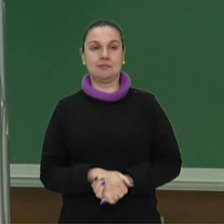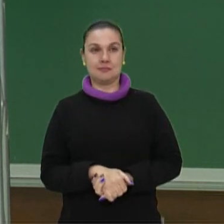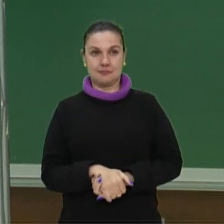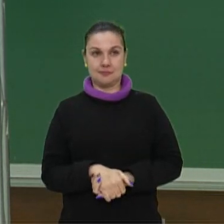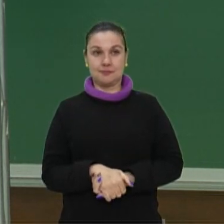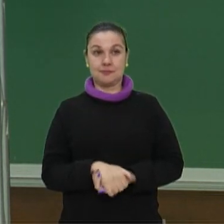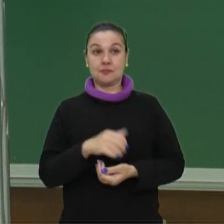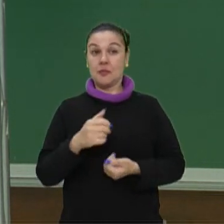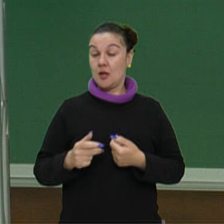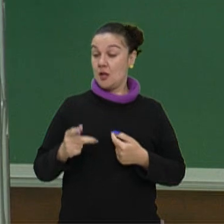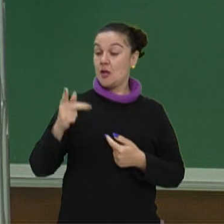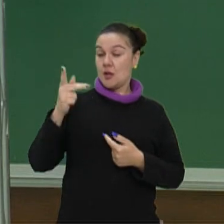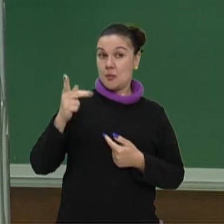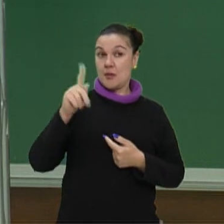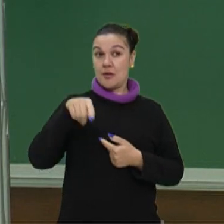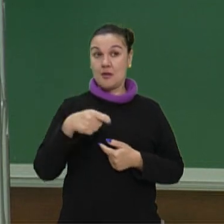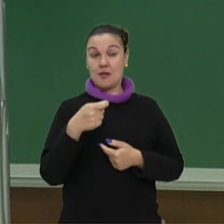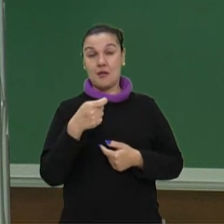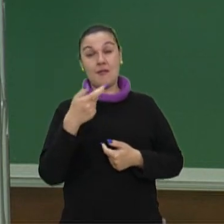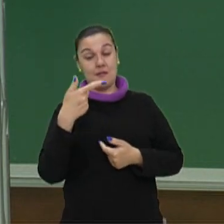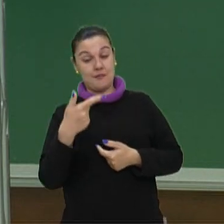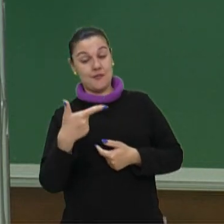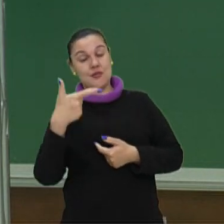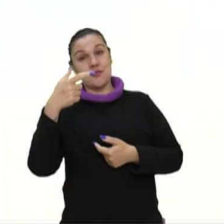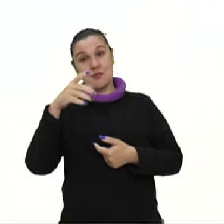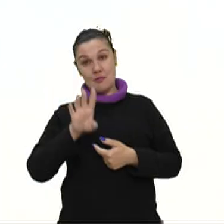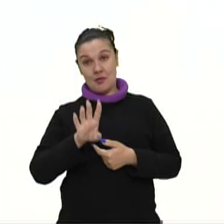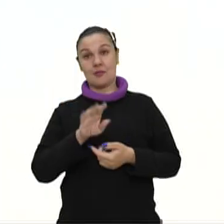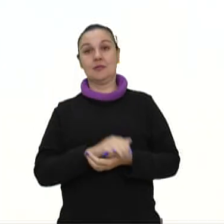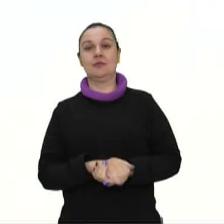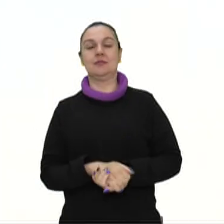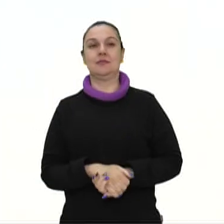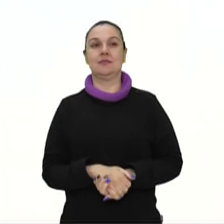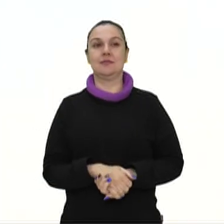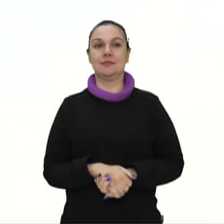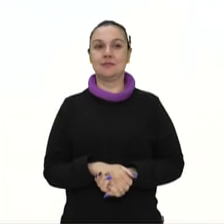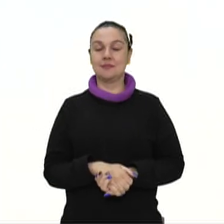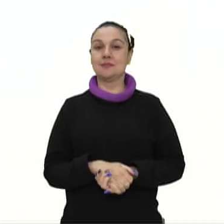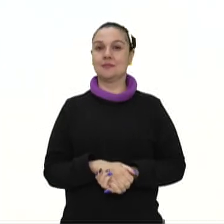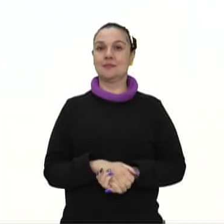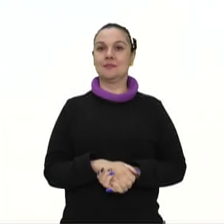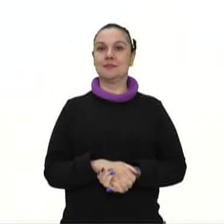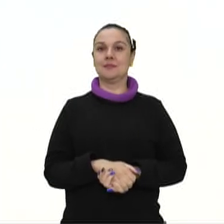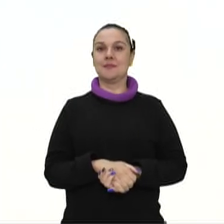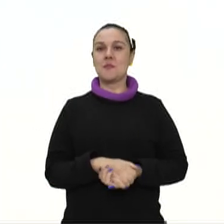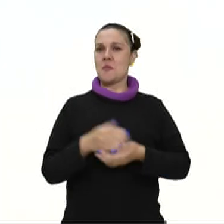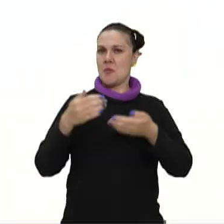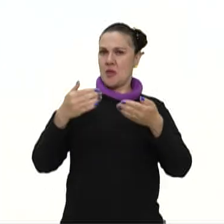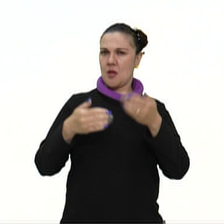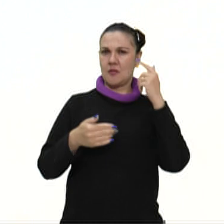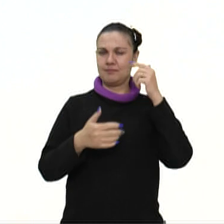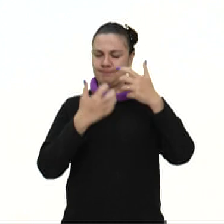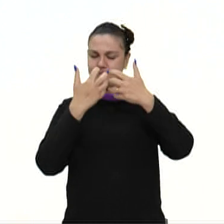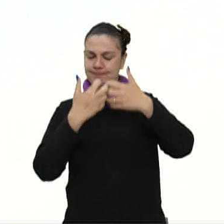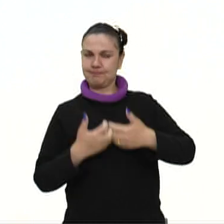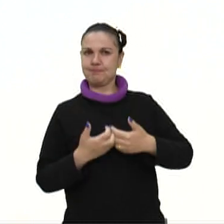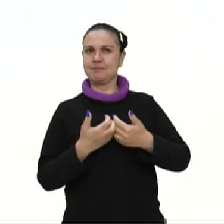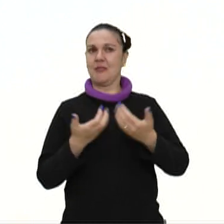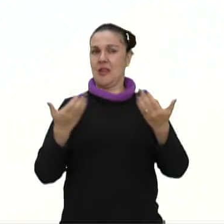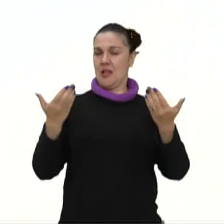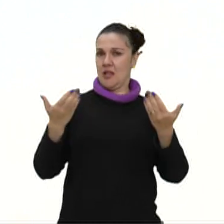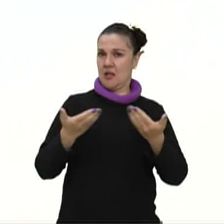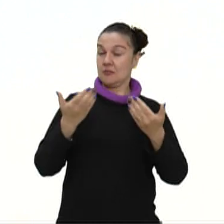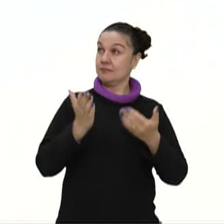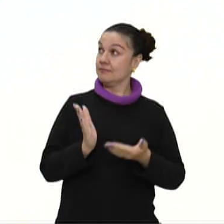vai ser 10 positivo. E o produto é o termo C, 24, ok? Agora pensa lá de novo, né?